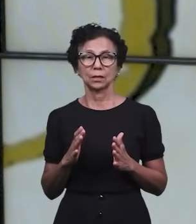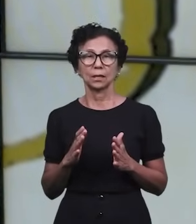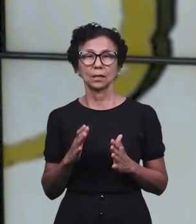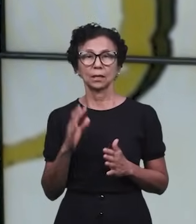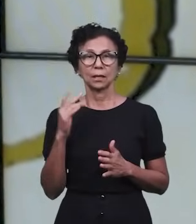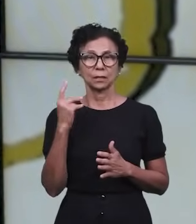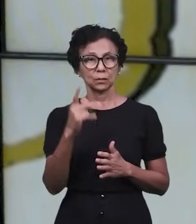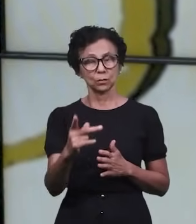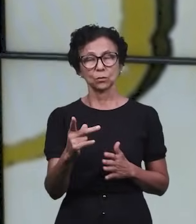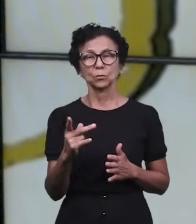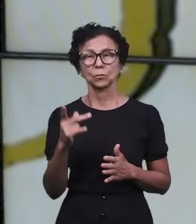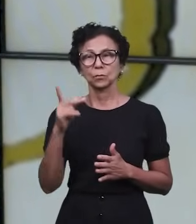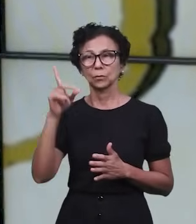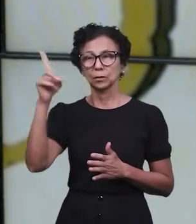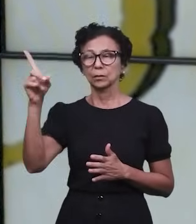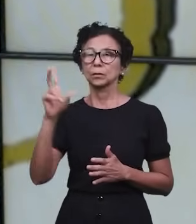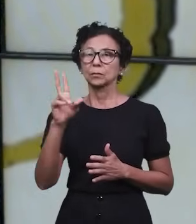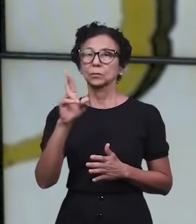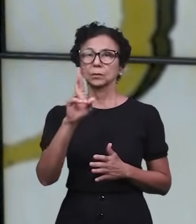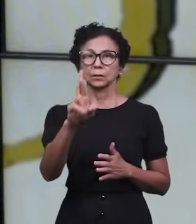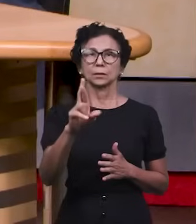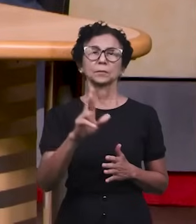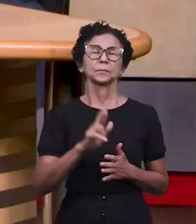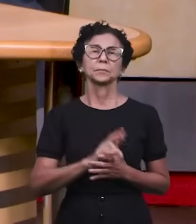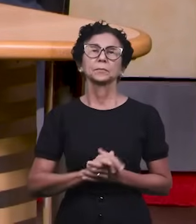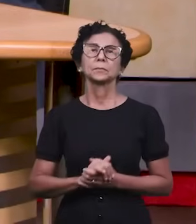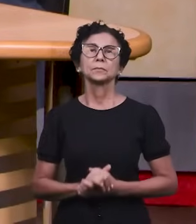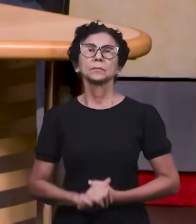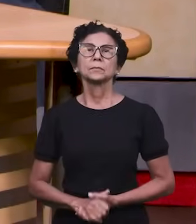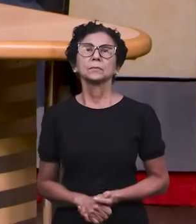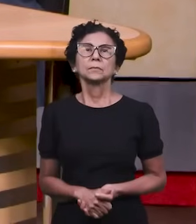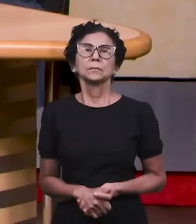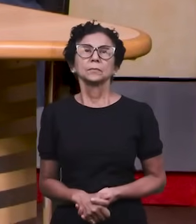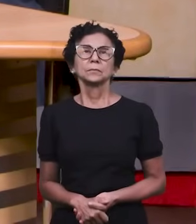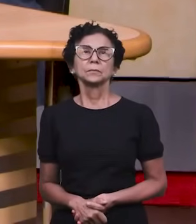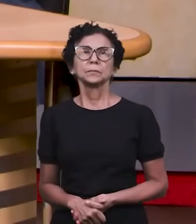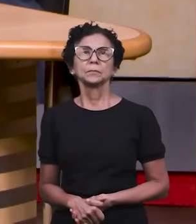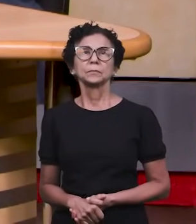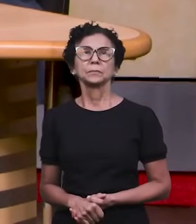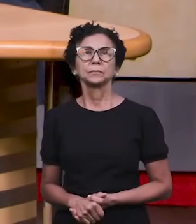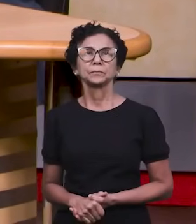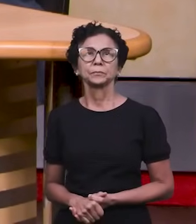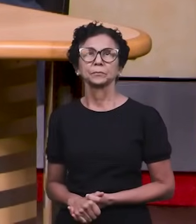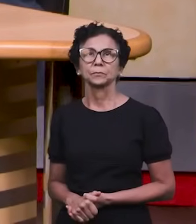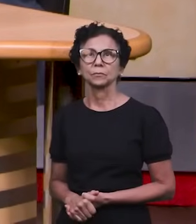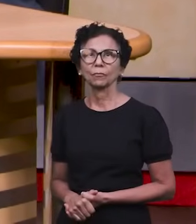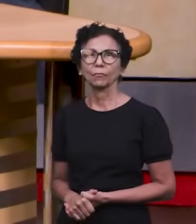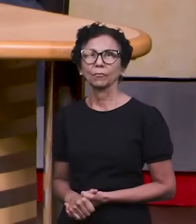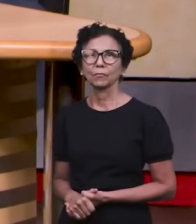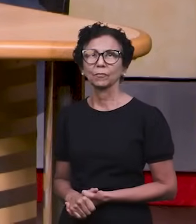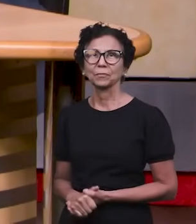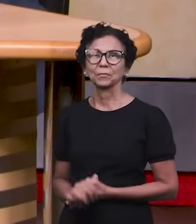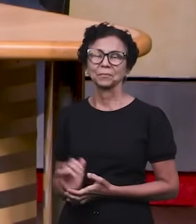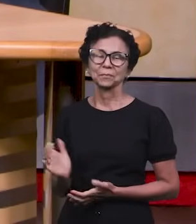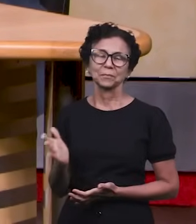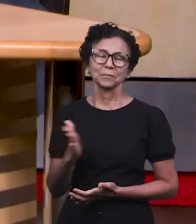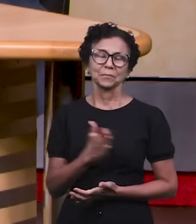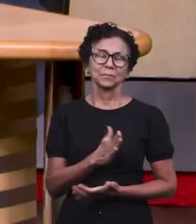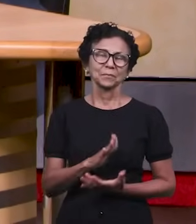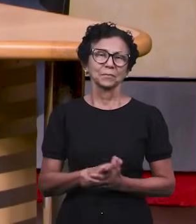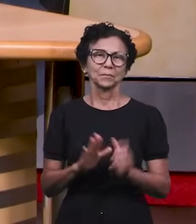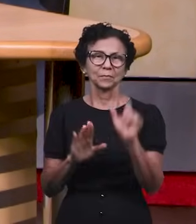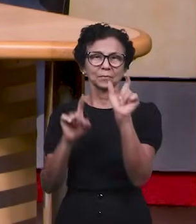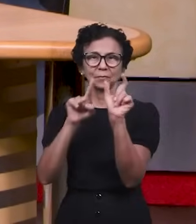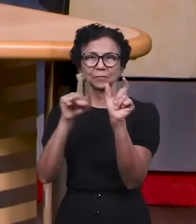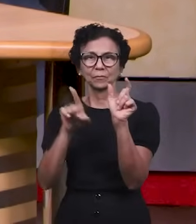Senhor. E o Senhor vai dar a resposta dando a experiência. Me lembra dessa palavra zelo, que eu quero voltar depois dessa palavra zelo. Depois, agora não.